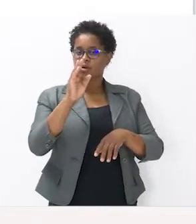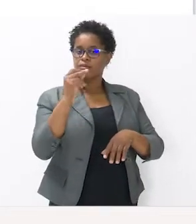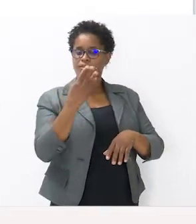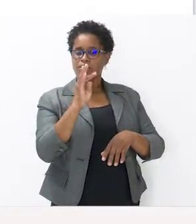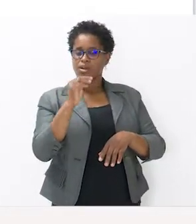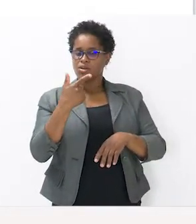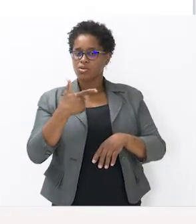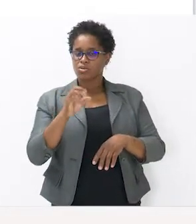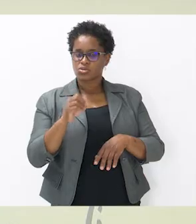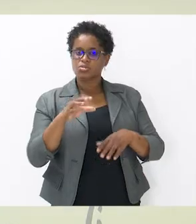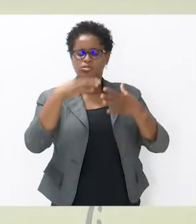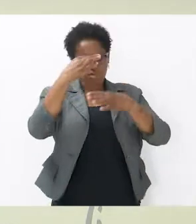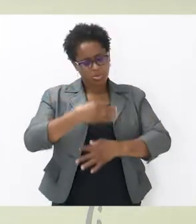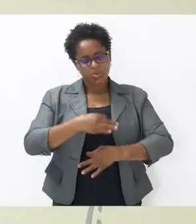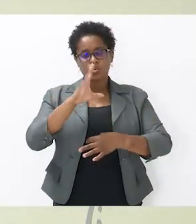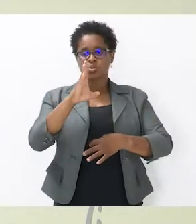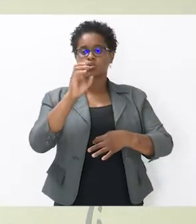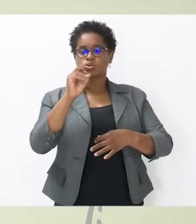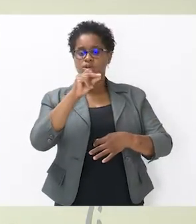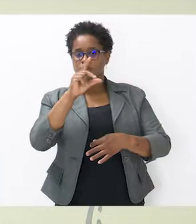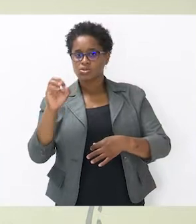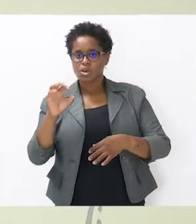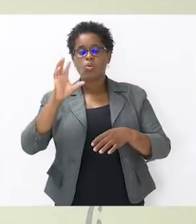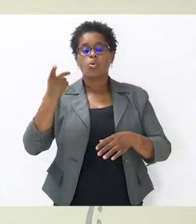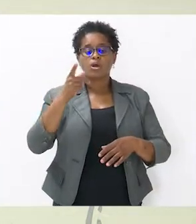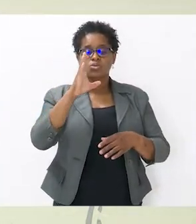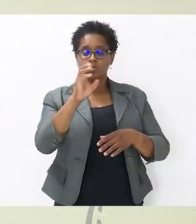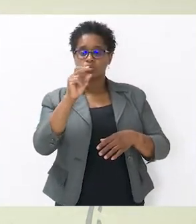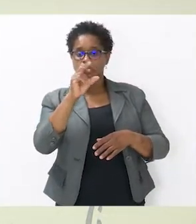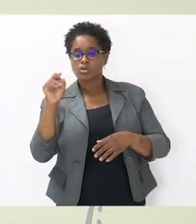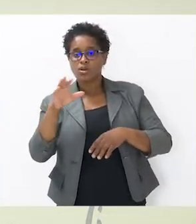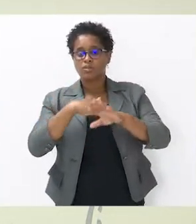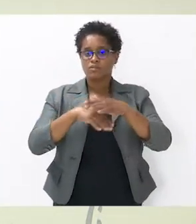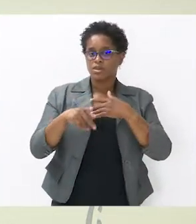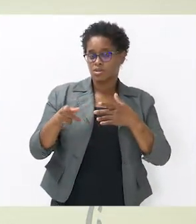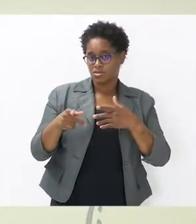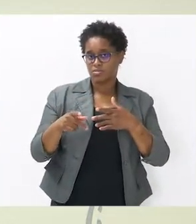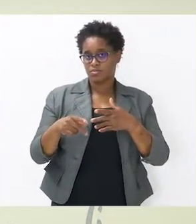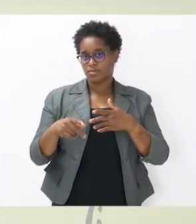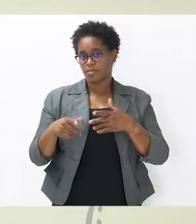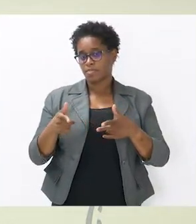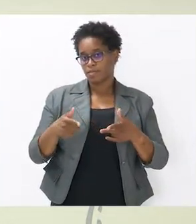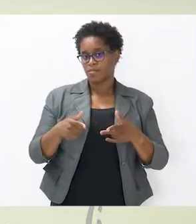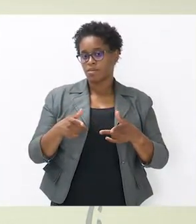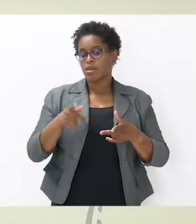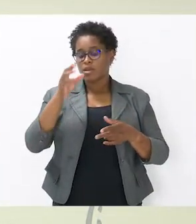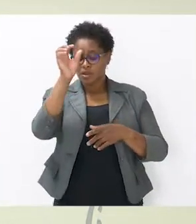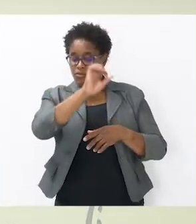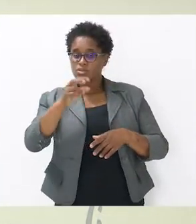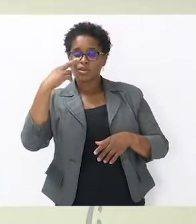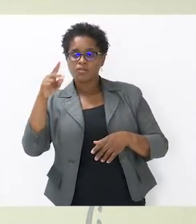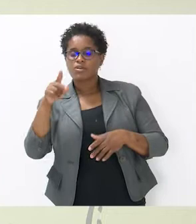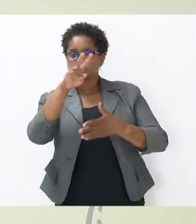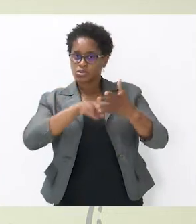do João? Quando o João fez aquilo que fez, que vocês viram no texto, então o que é que o Dr.